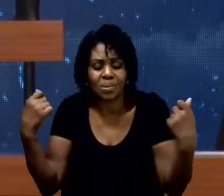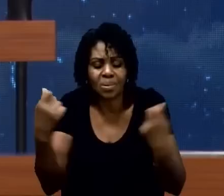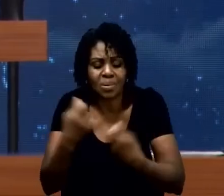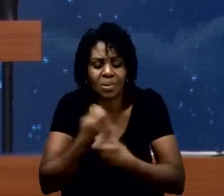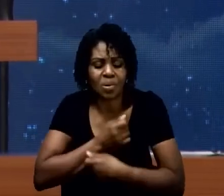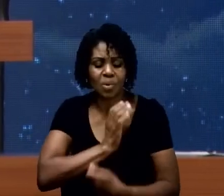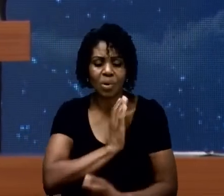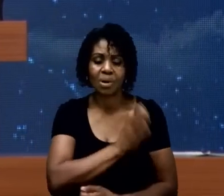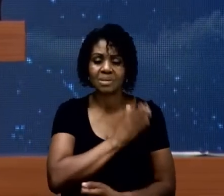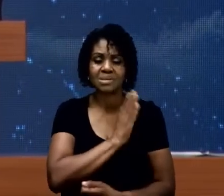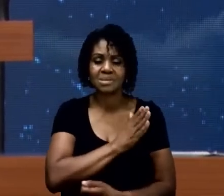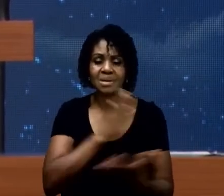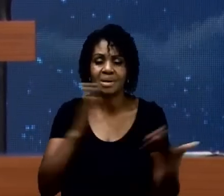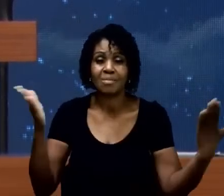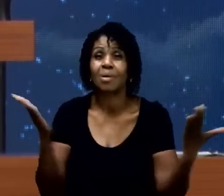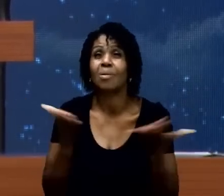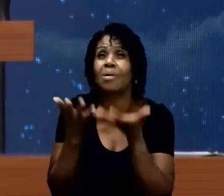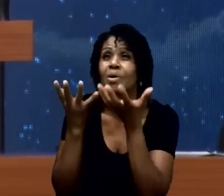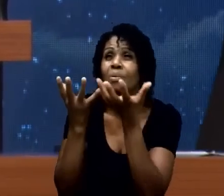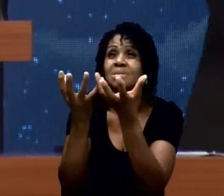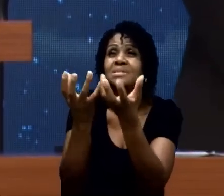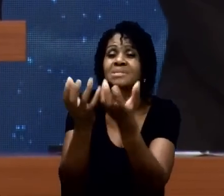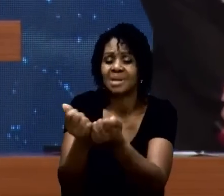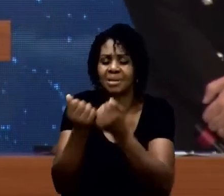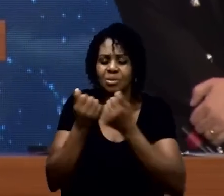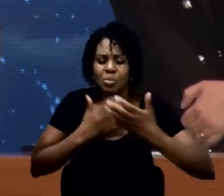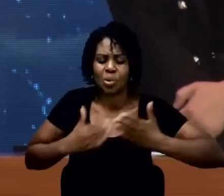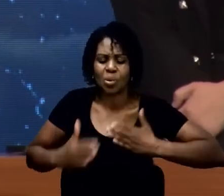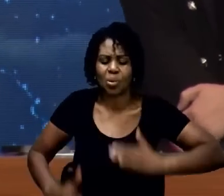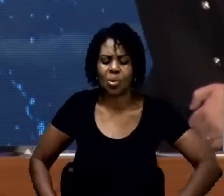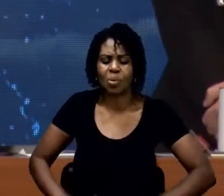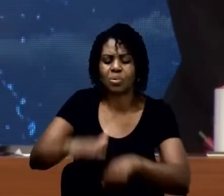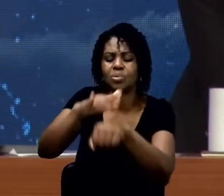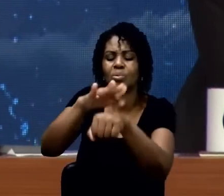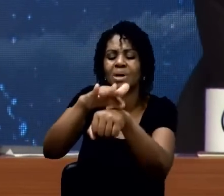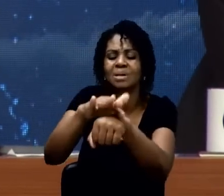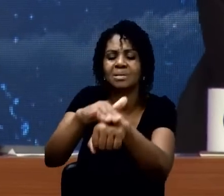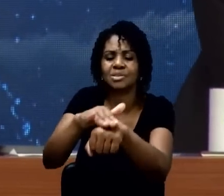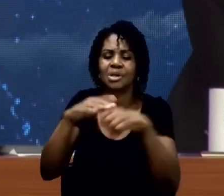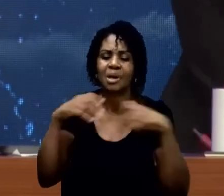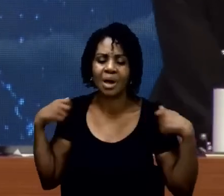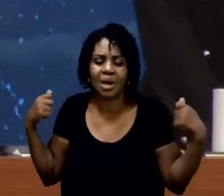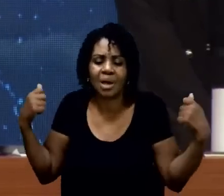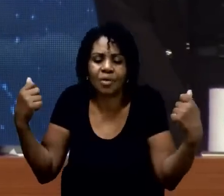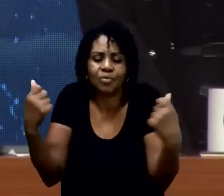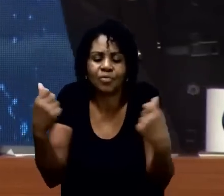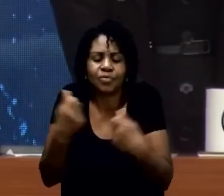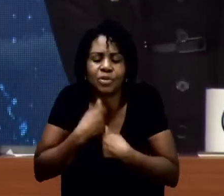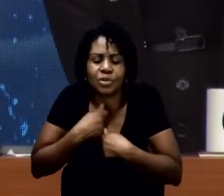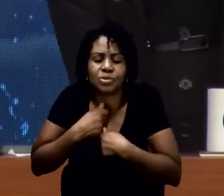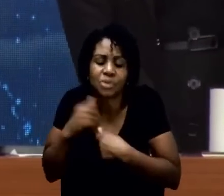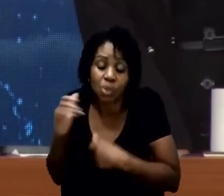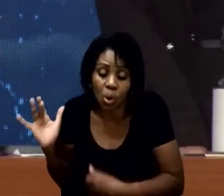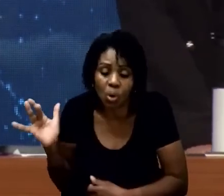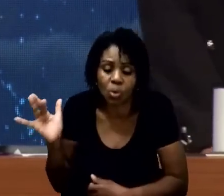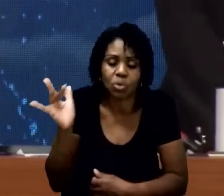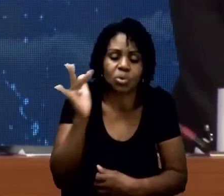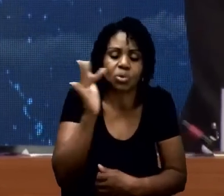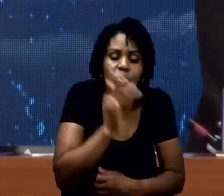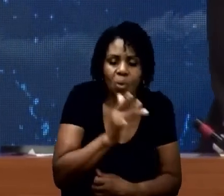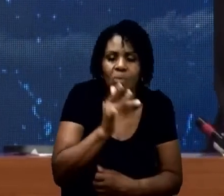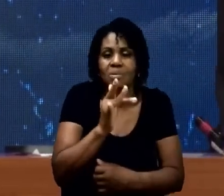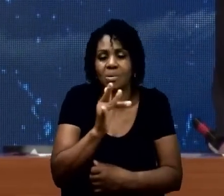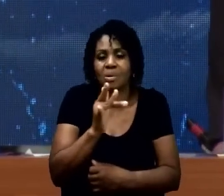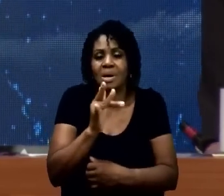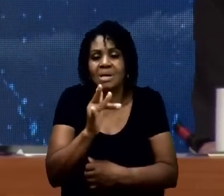meu coração. Agora eu ponho o teu manto no meu corpo enfermo. Eu ponho o teu manto Senhor. Eu toco no teu manto. E levo o teu